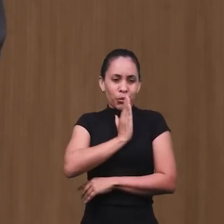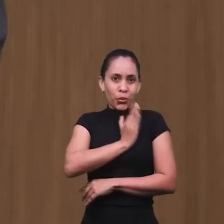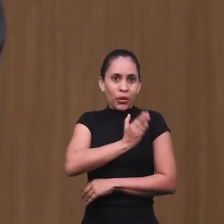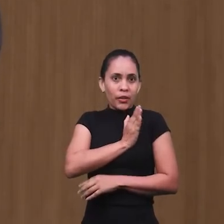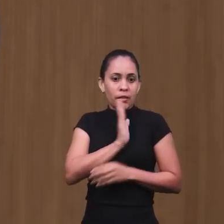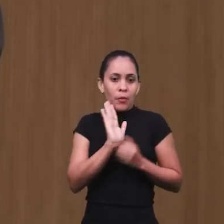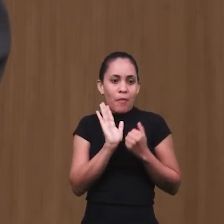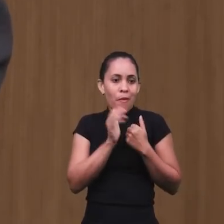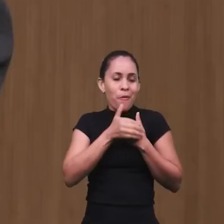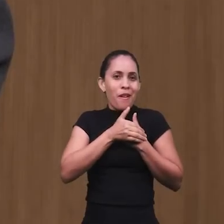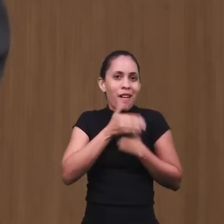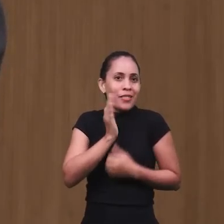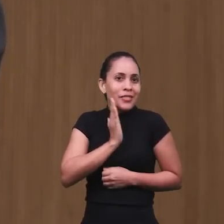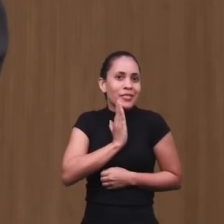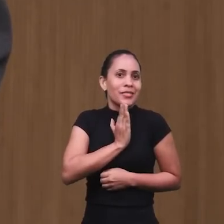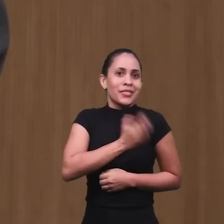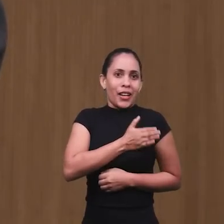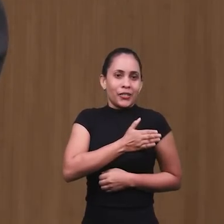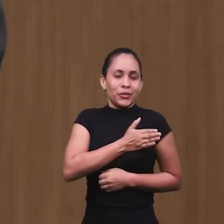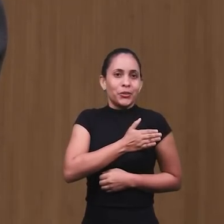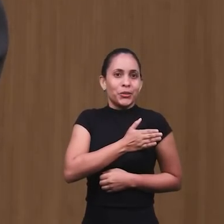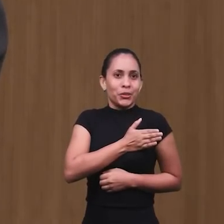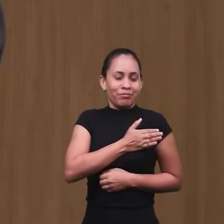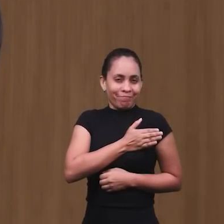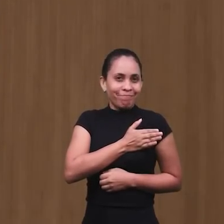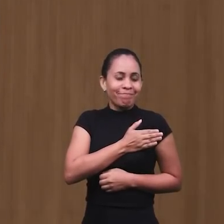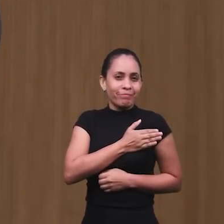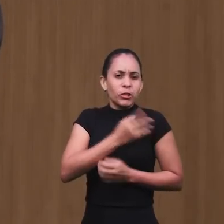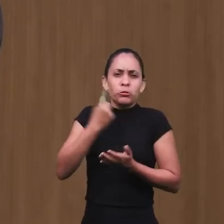que estava no coração dele, que ele propôs em seu